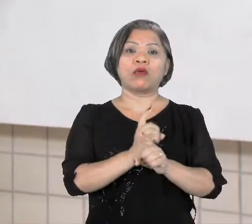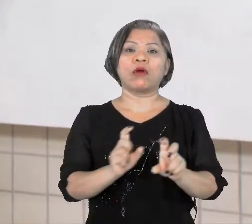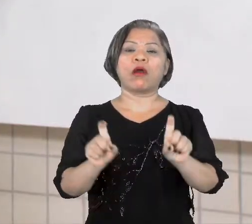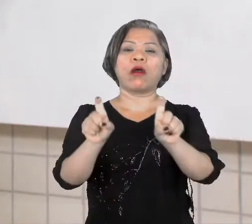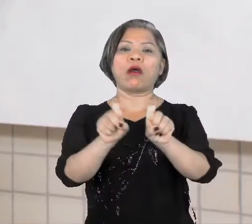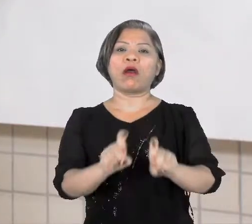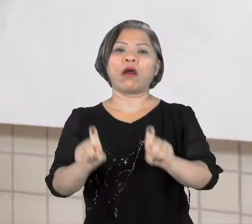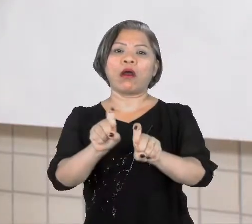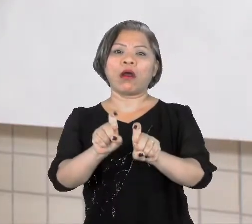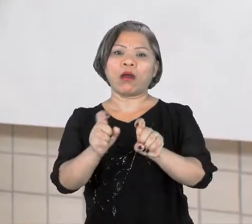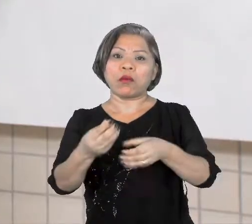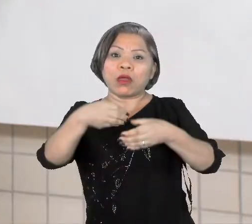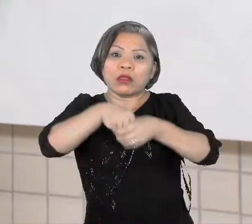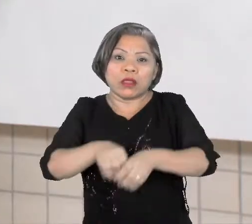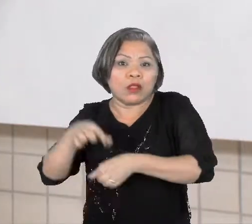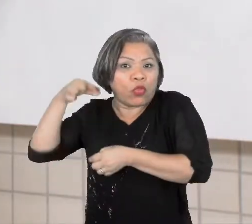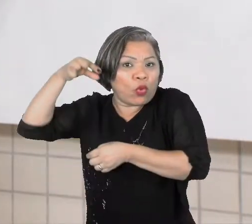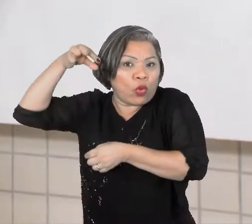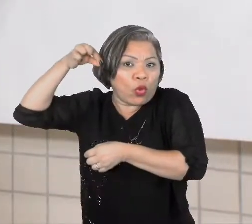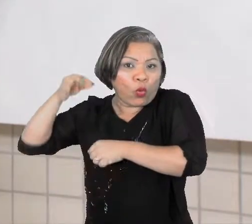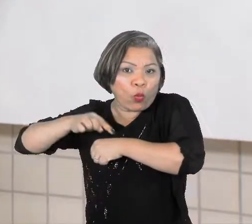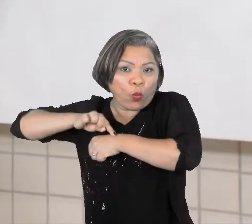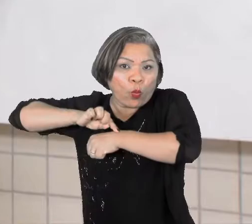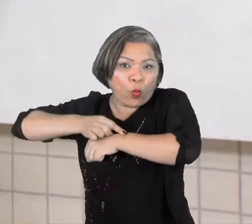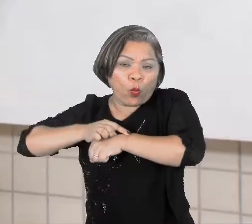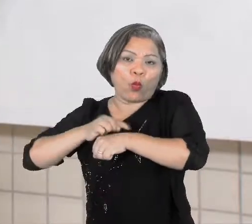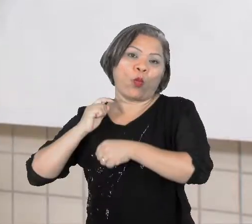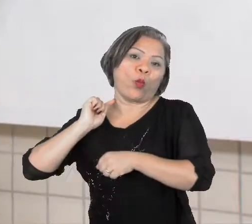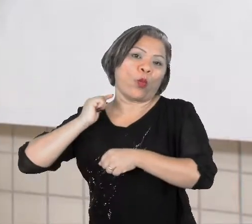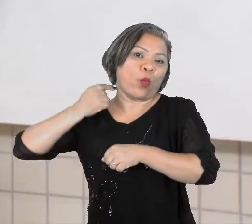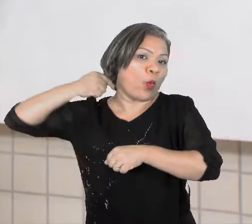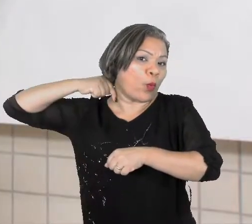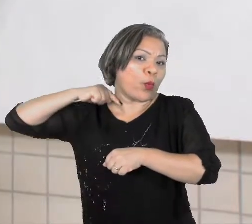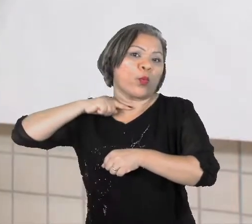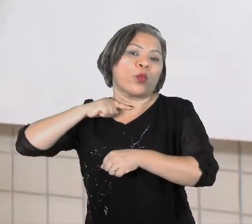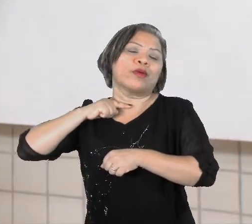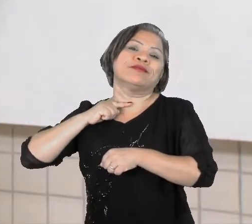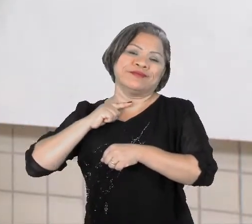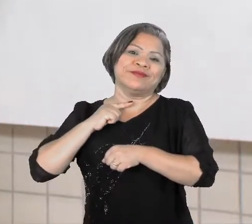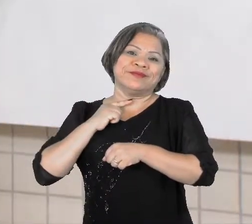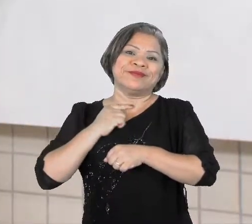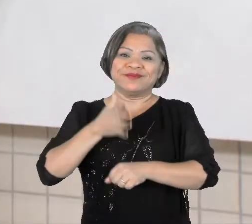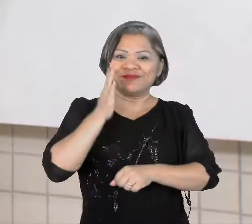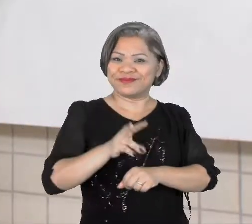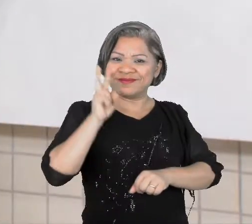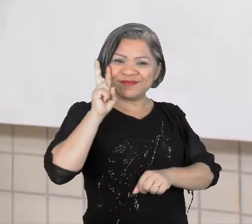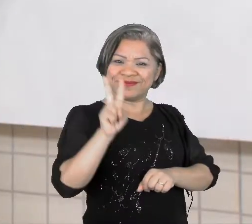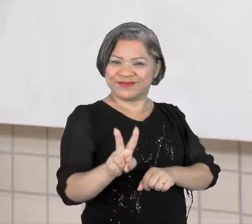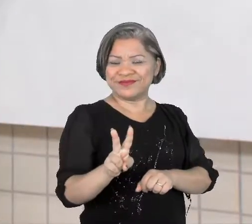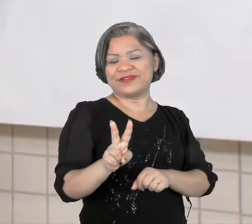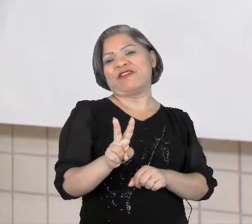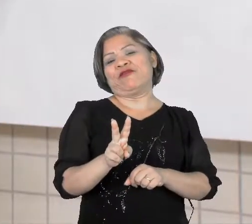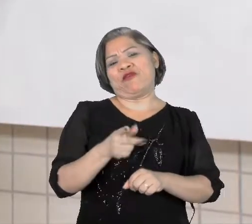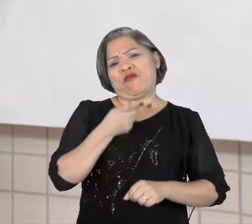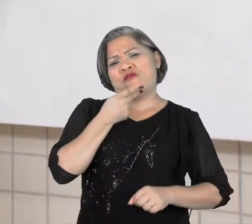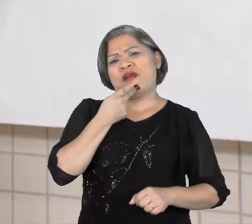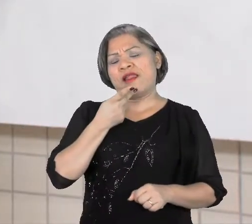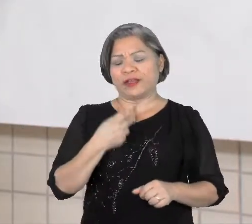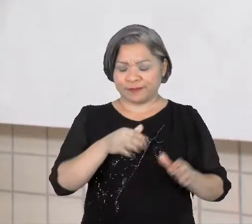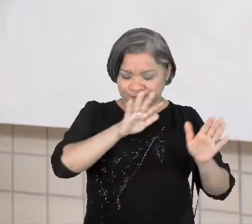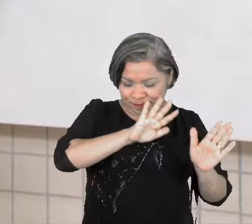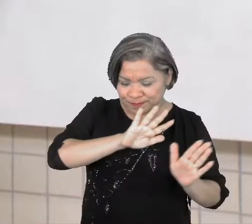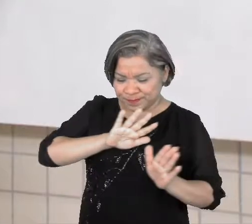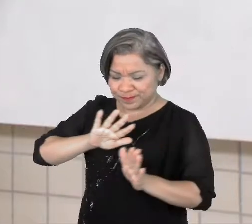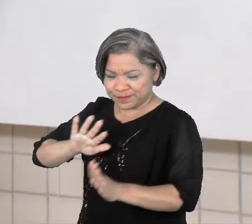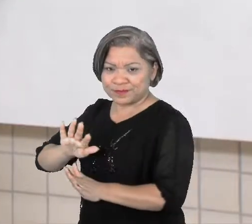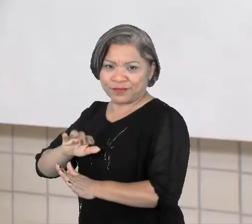no animal. Já ouviram falar nos carros elétricos? Voltando agora para a nossa realidade? Gente, já